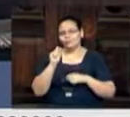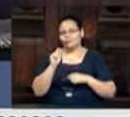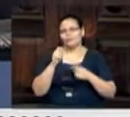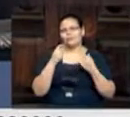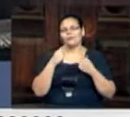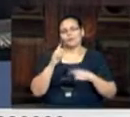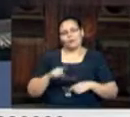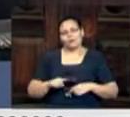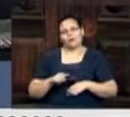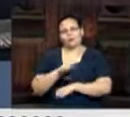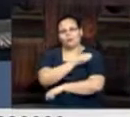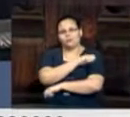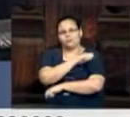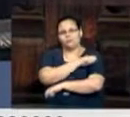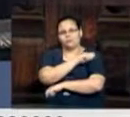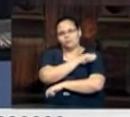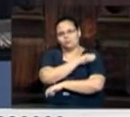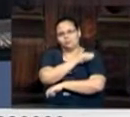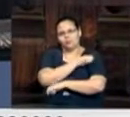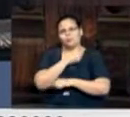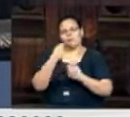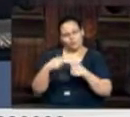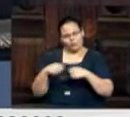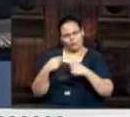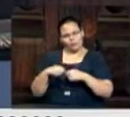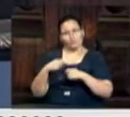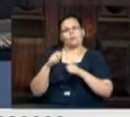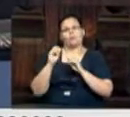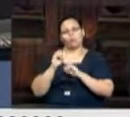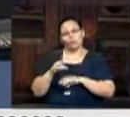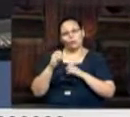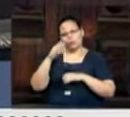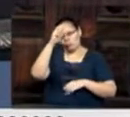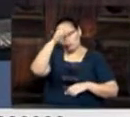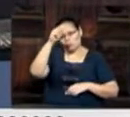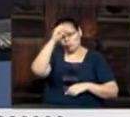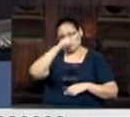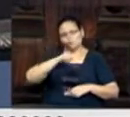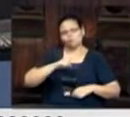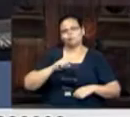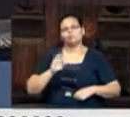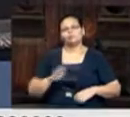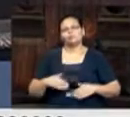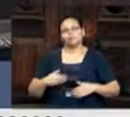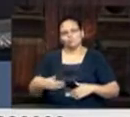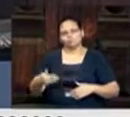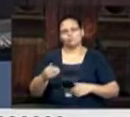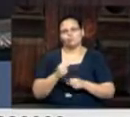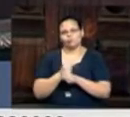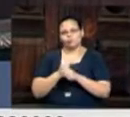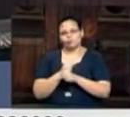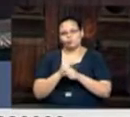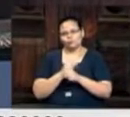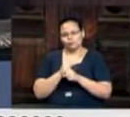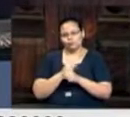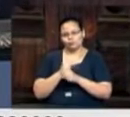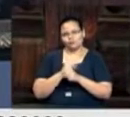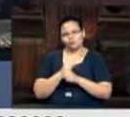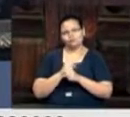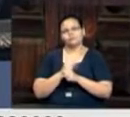dos estudantes da FAETEC, com o ano letivo sendo contabilizado, aos solavancos, aos